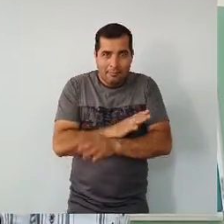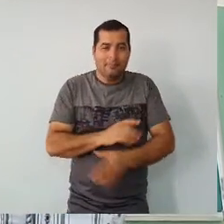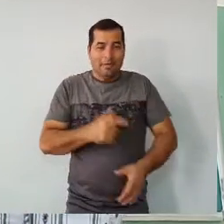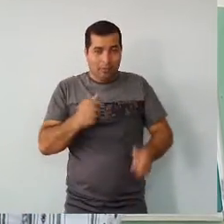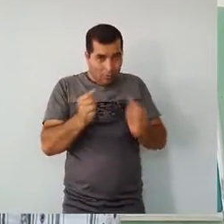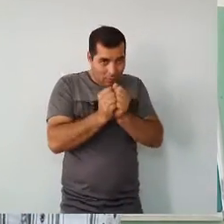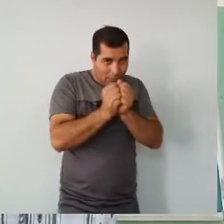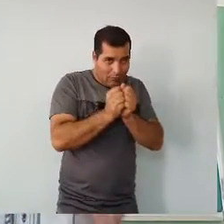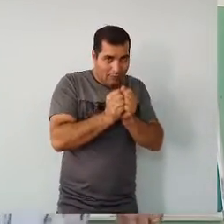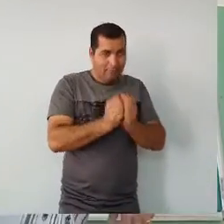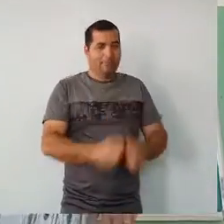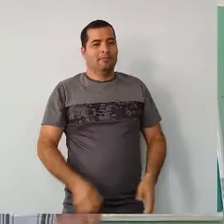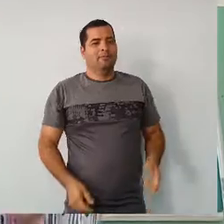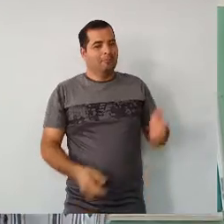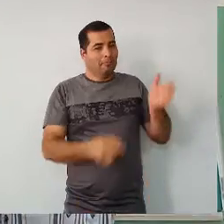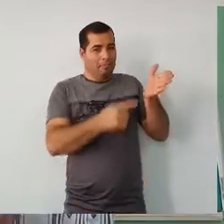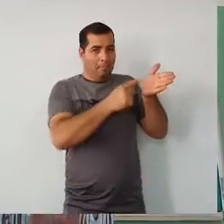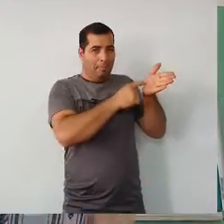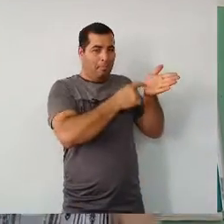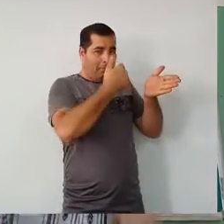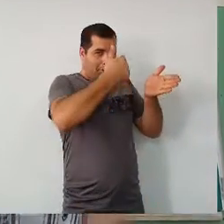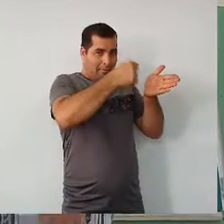Pronto? Vamos juntos?